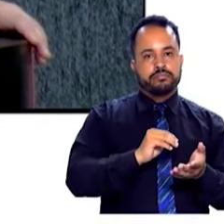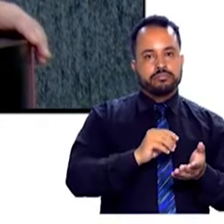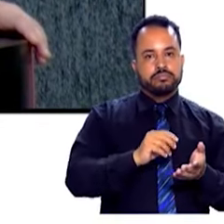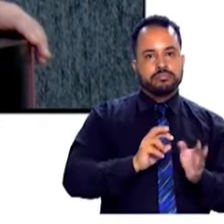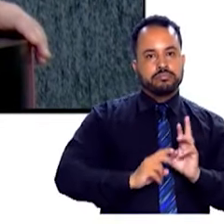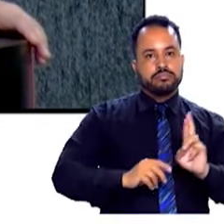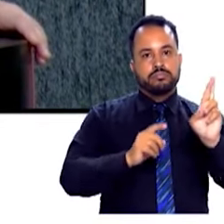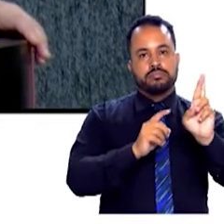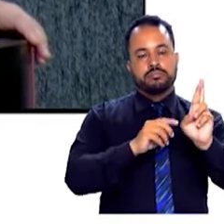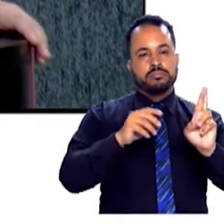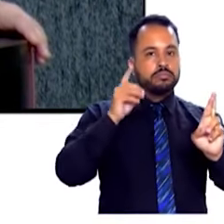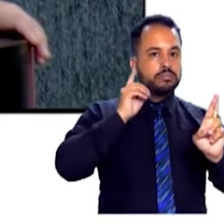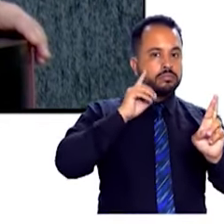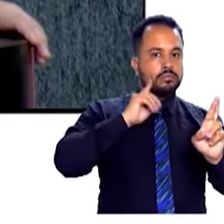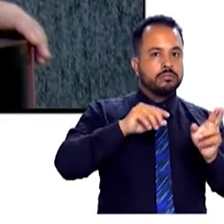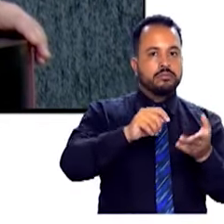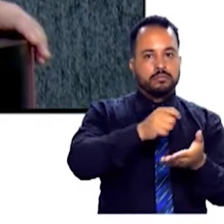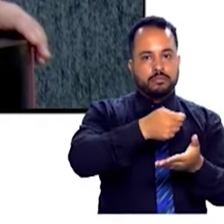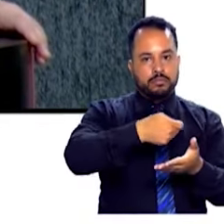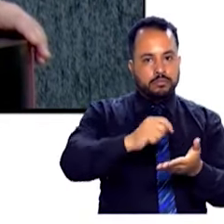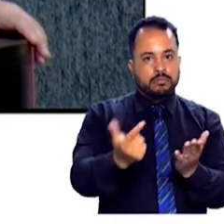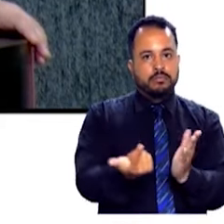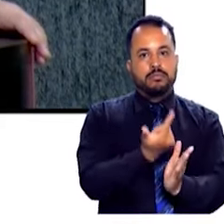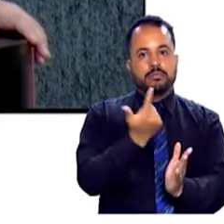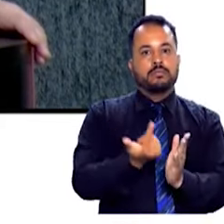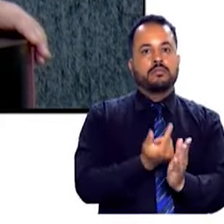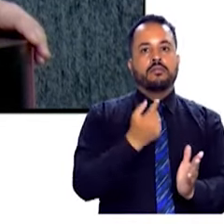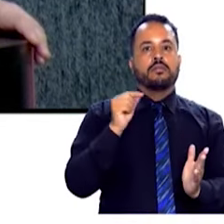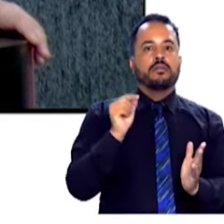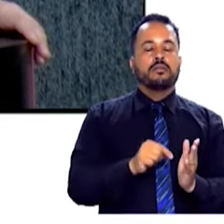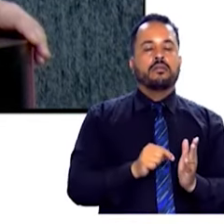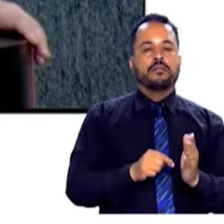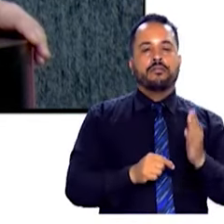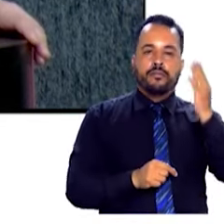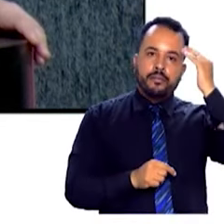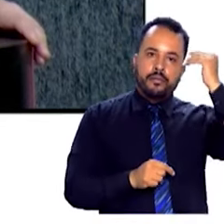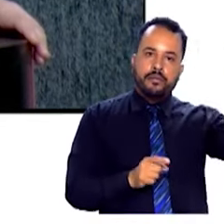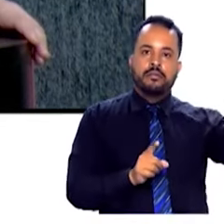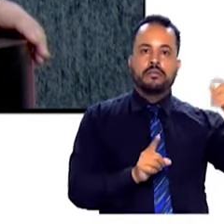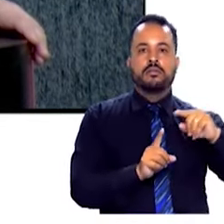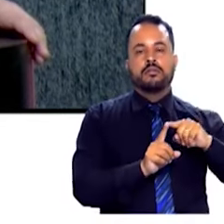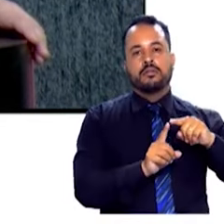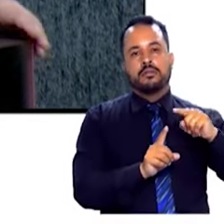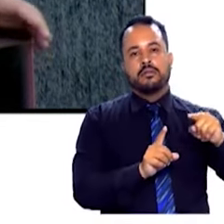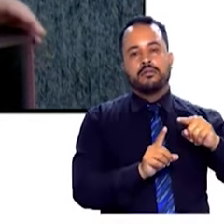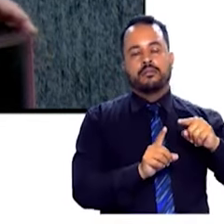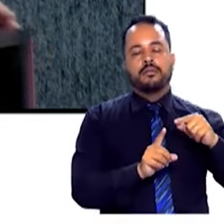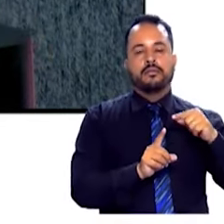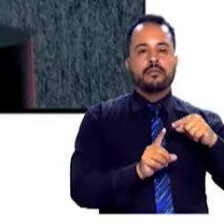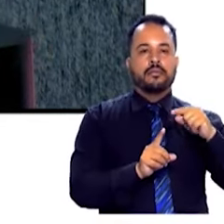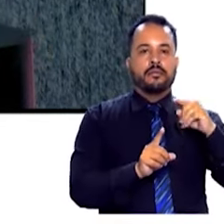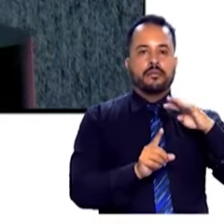norte-americanos eh Fitz Gerald O Grande Gatsby